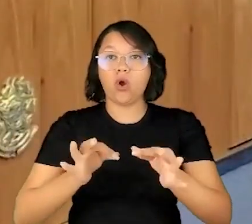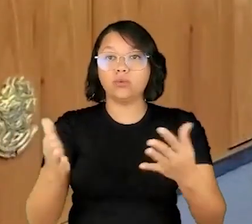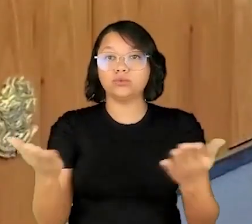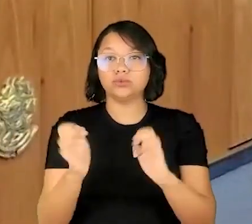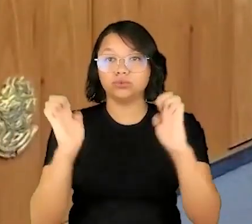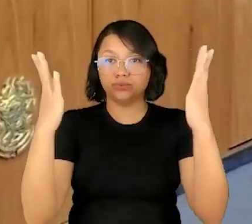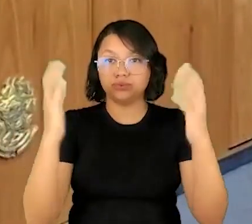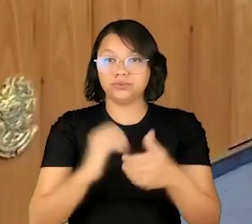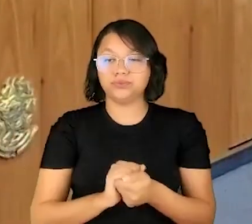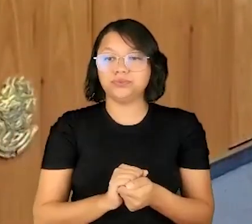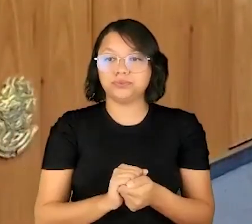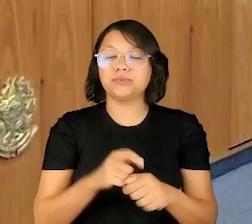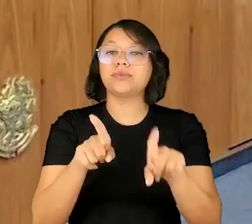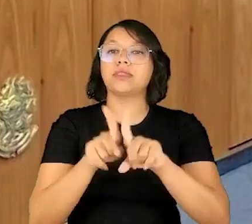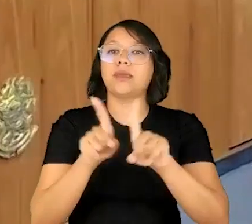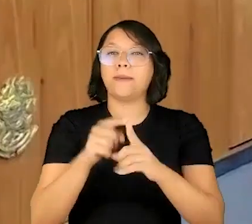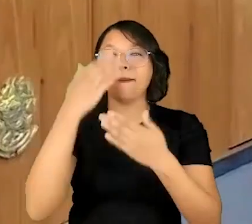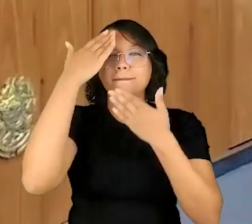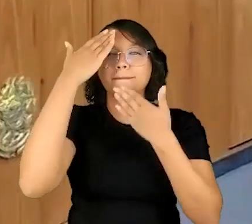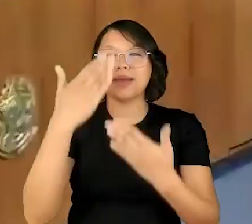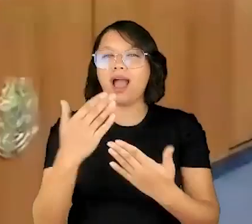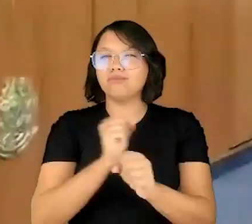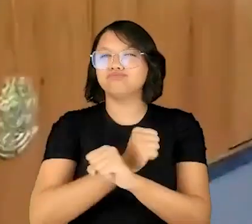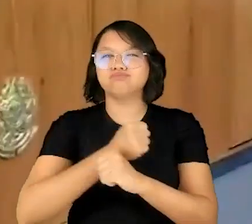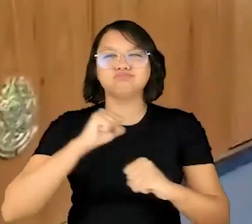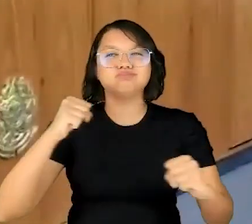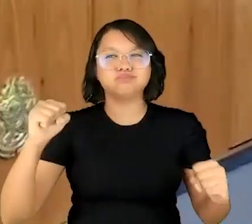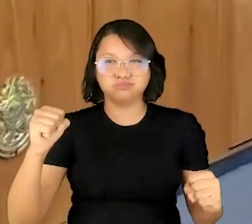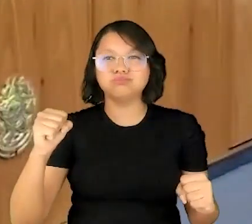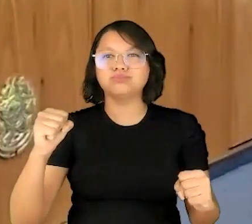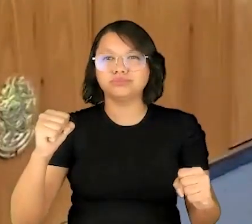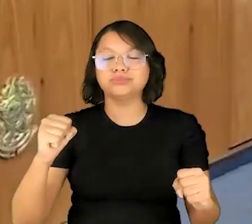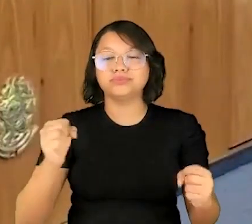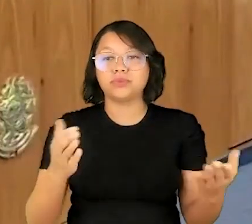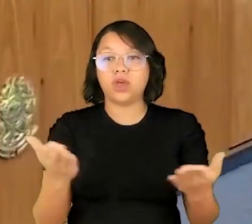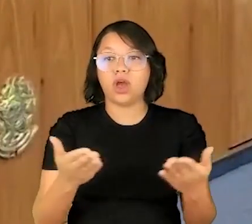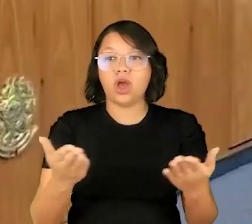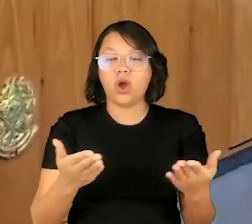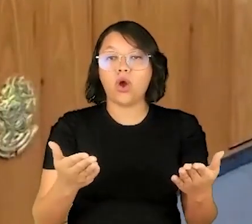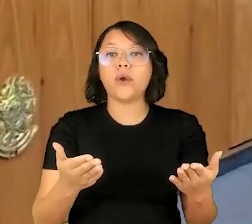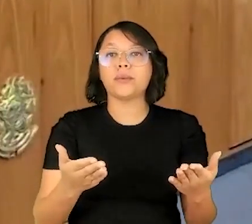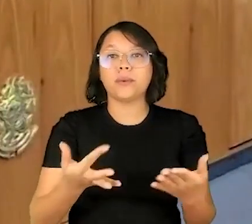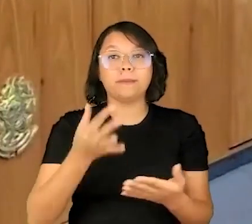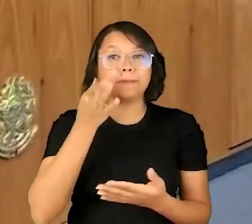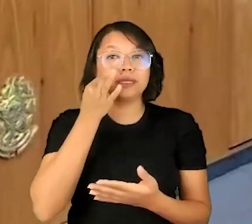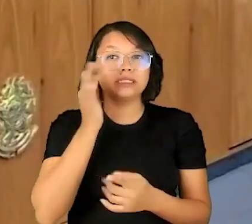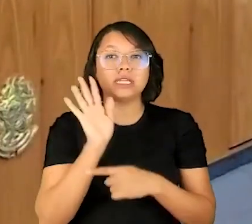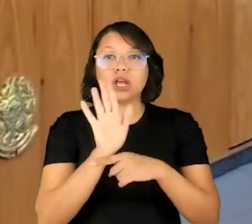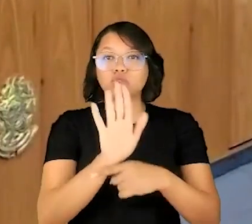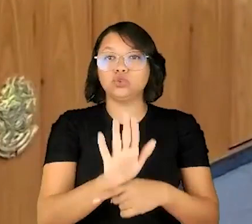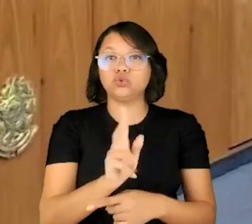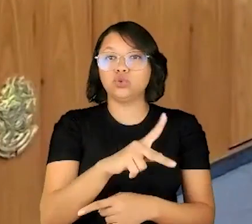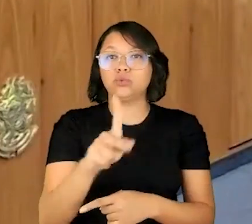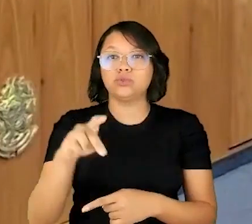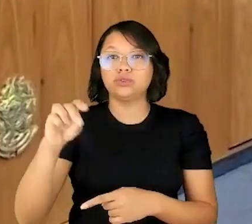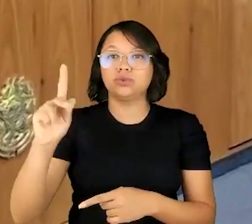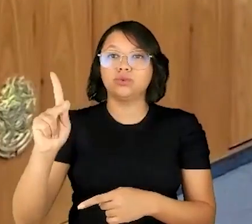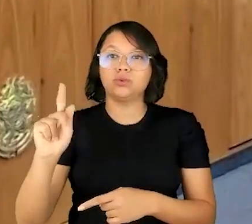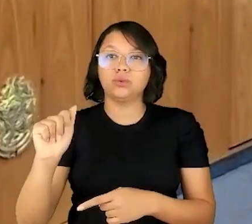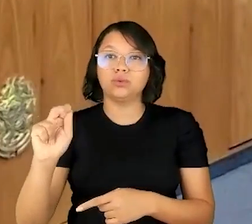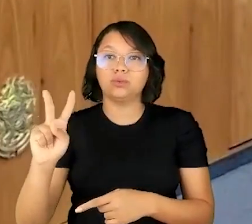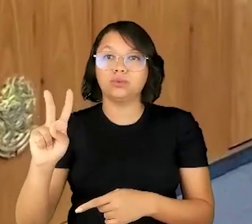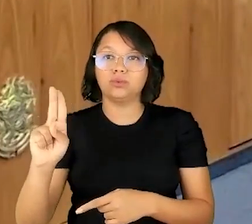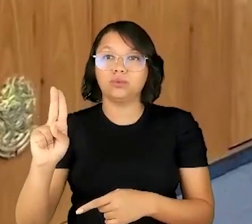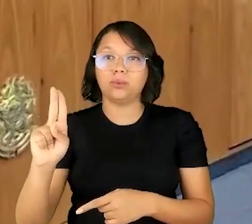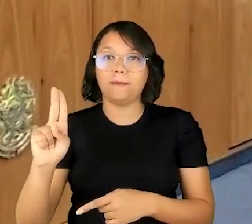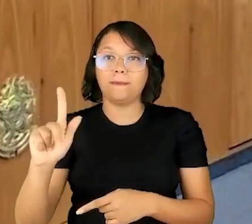e também agradecer imensamente, desde logo, a presença, a colaboração que o professor Paulo Marcelo